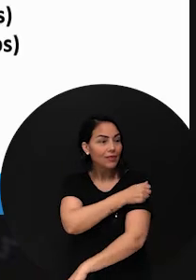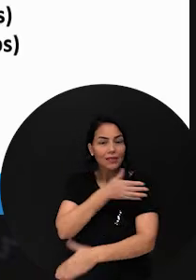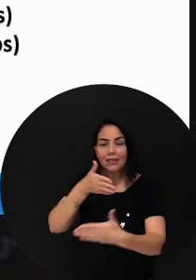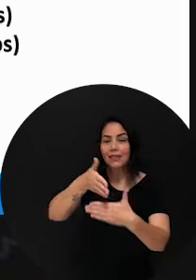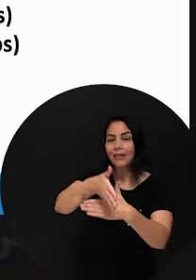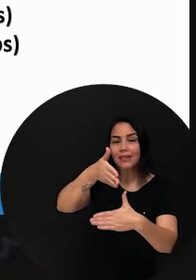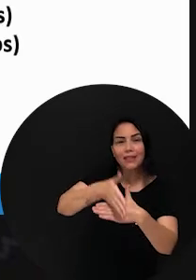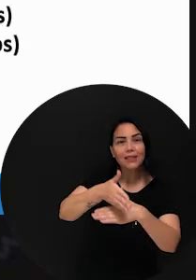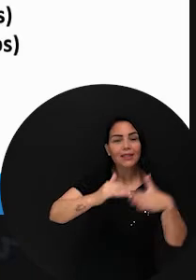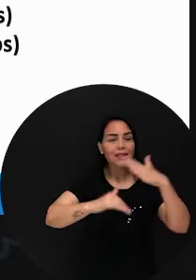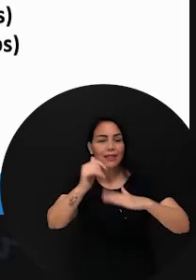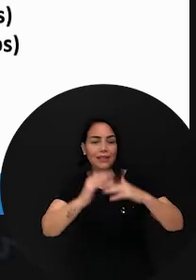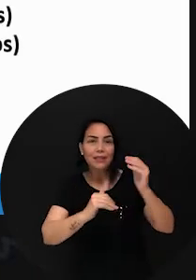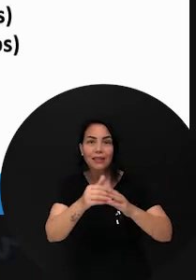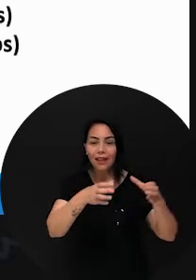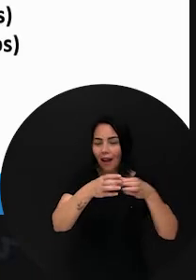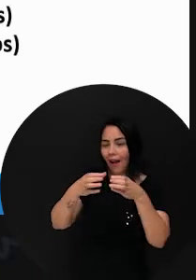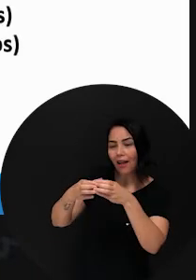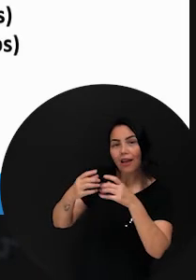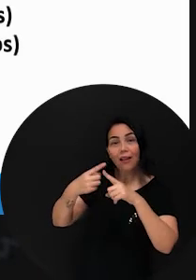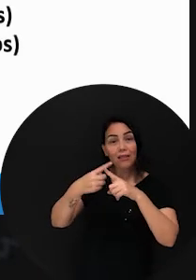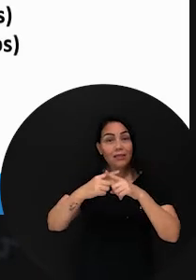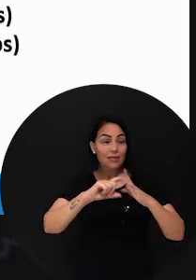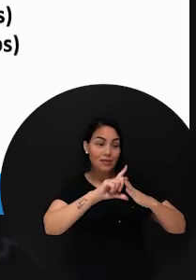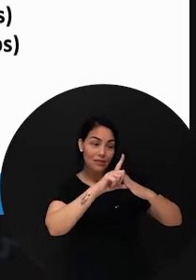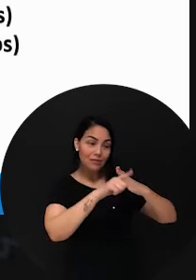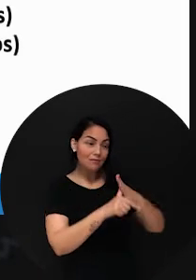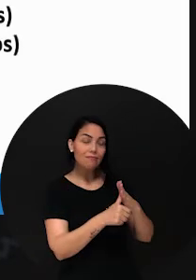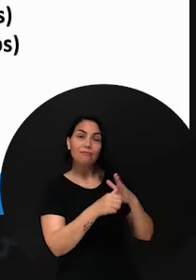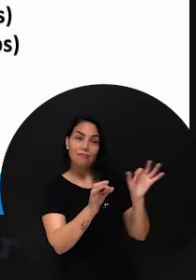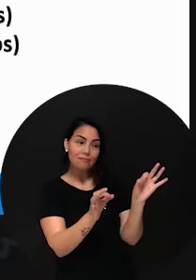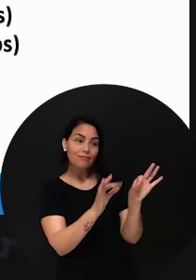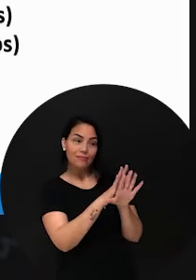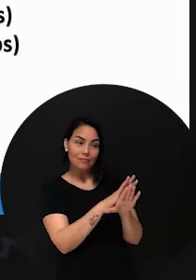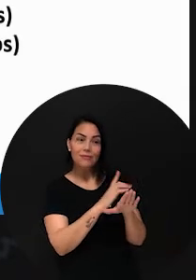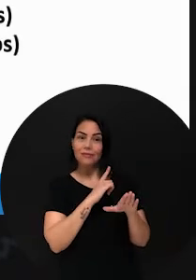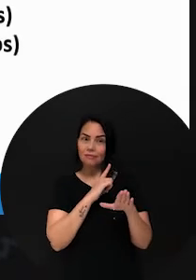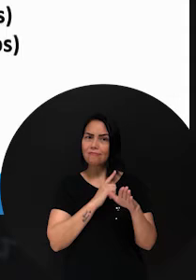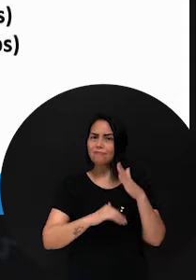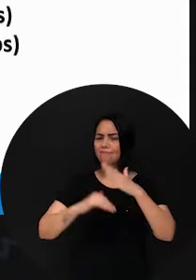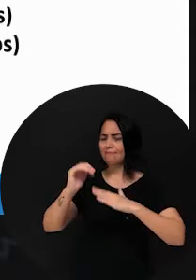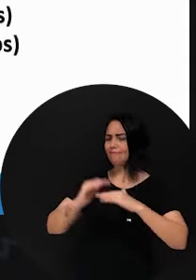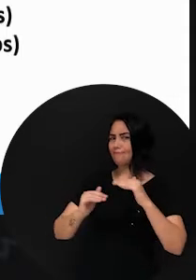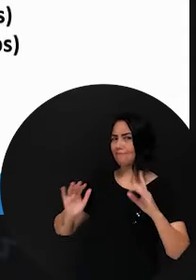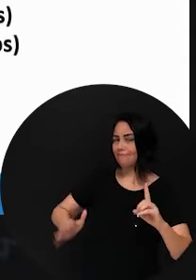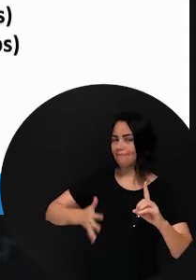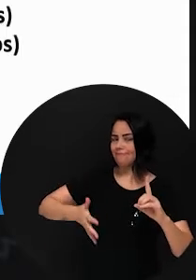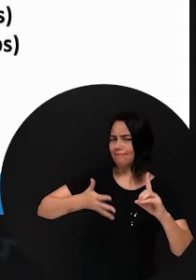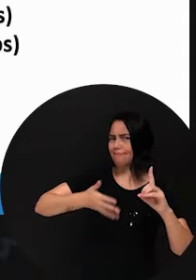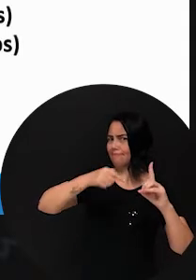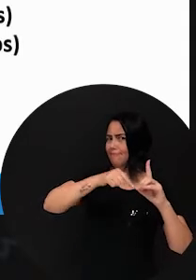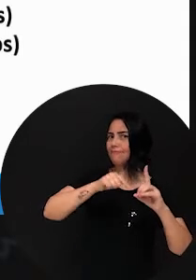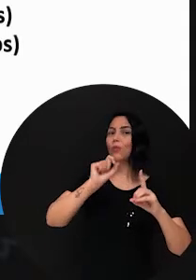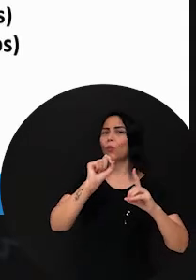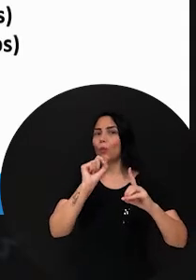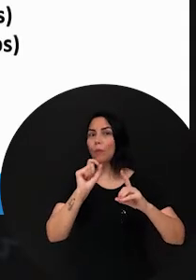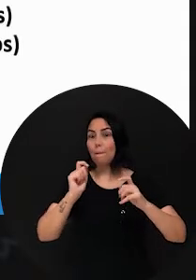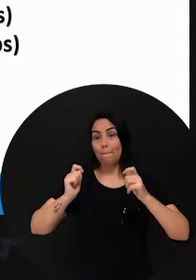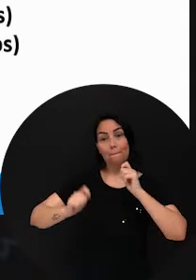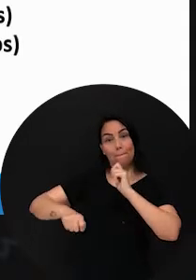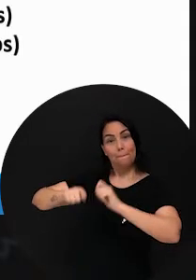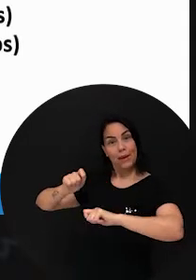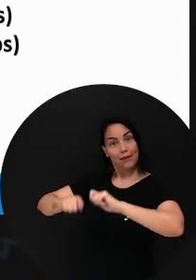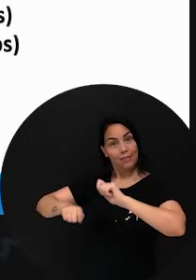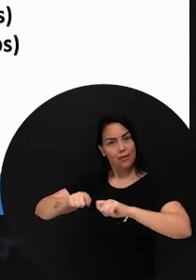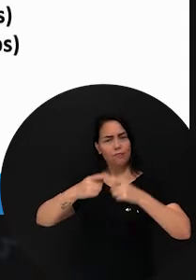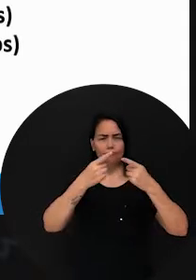como depois, quando eles terminam o MPT, também nós temos as práticas de incentivo, né? Que são as bandas,